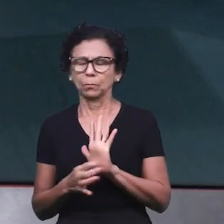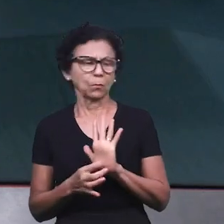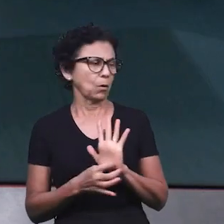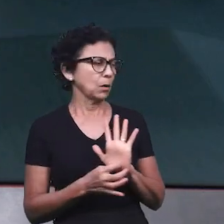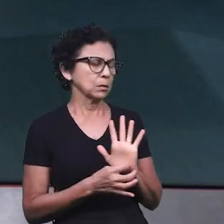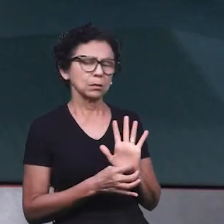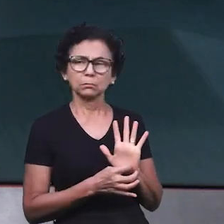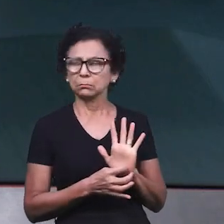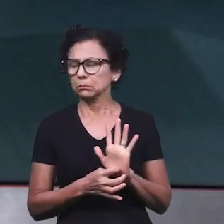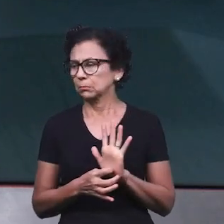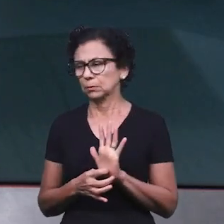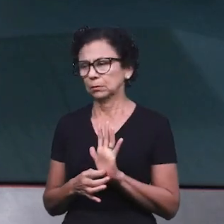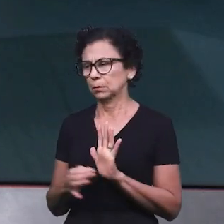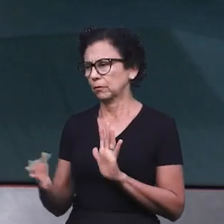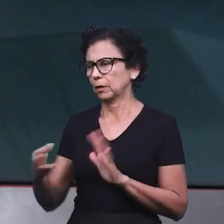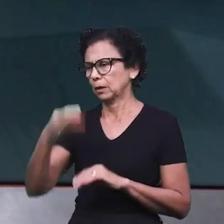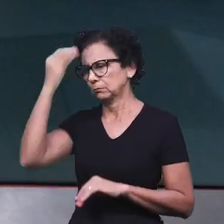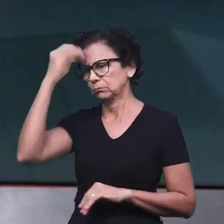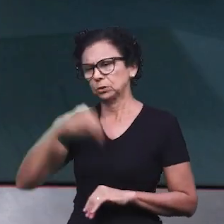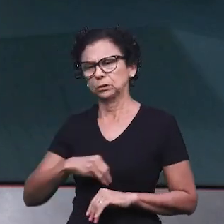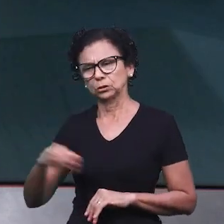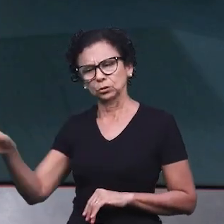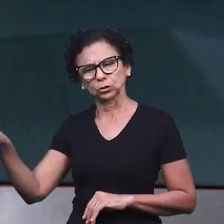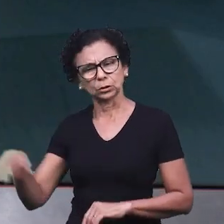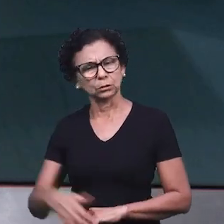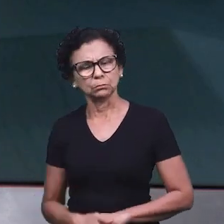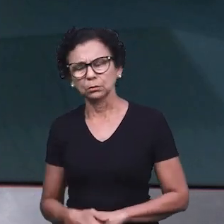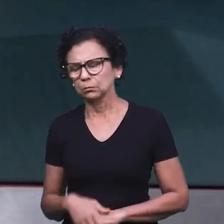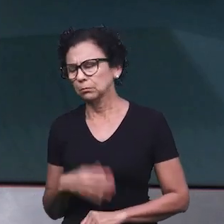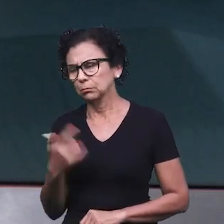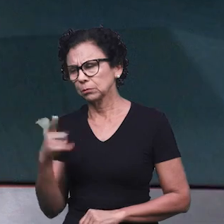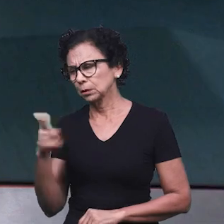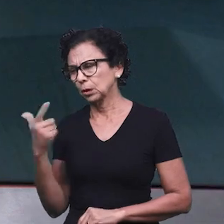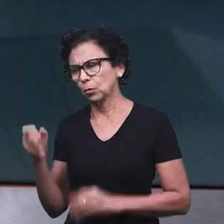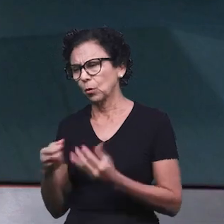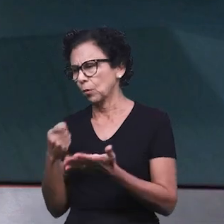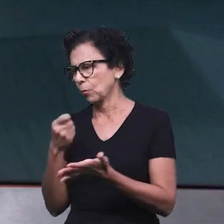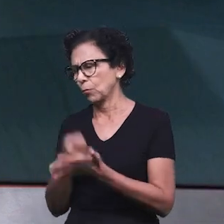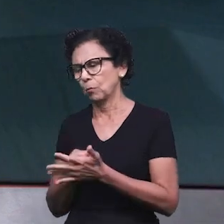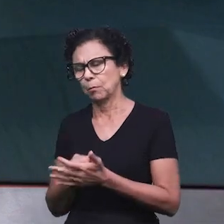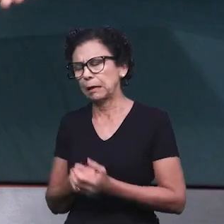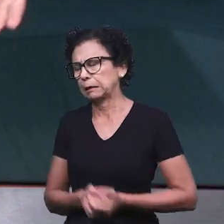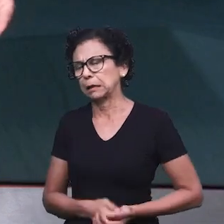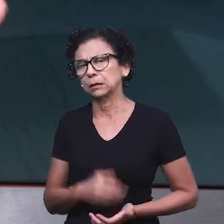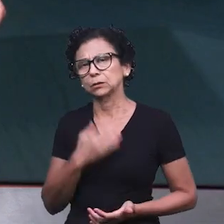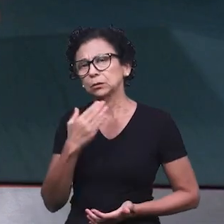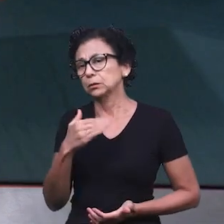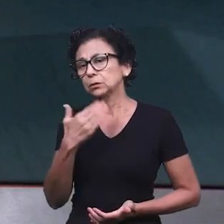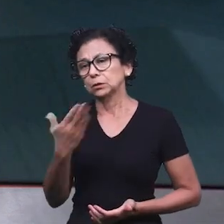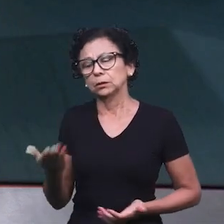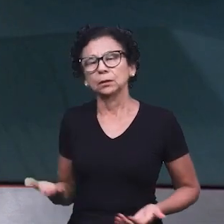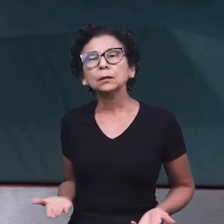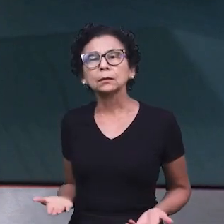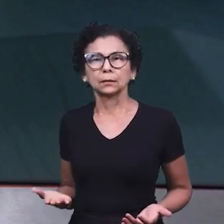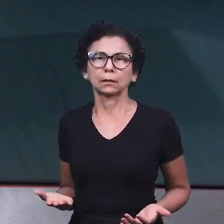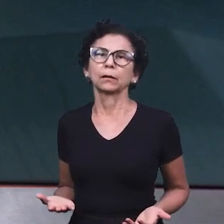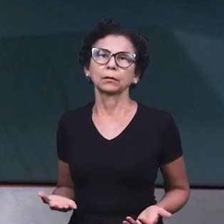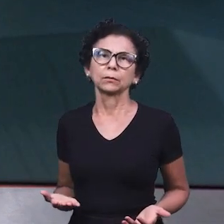essa proposta, essa nova proposta, desistiu, não tem condição de pagar. Não adianta eu